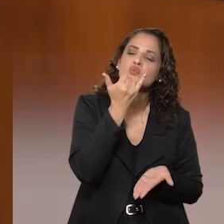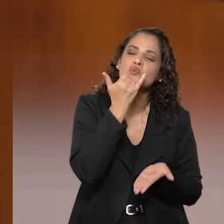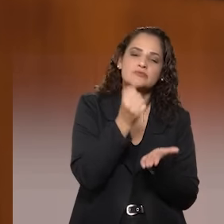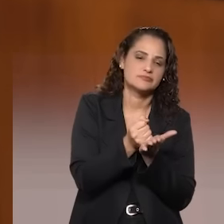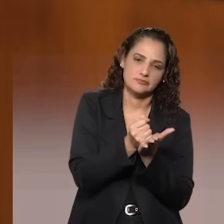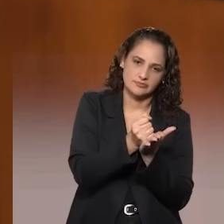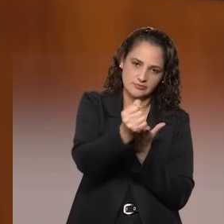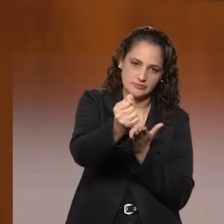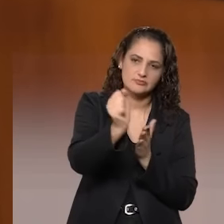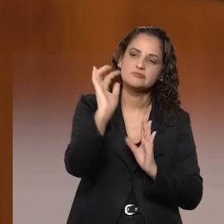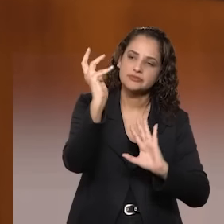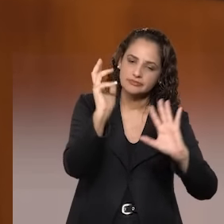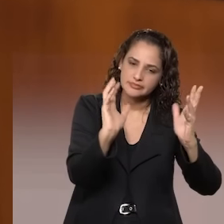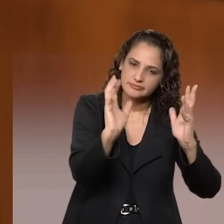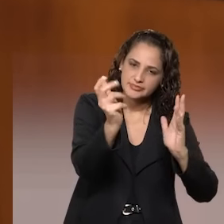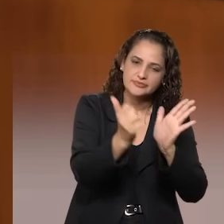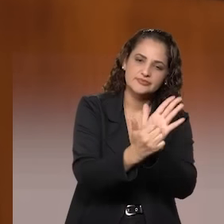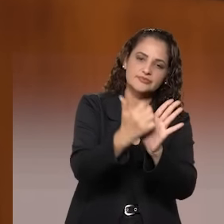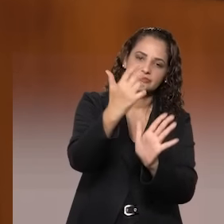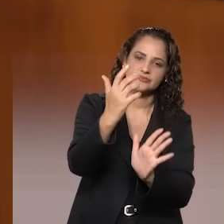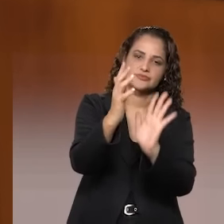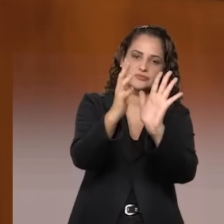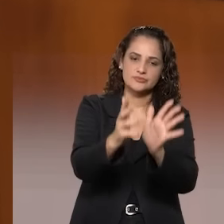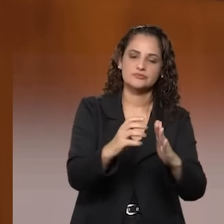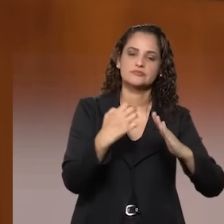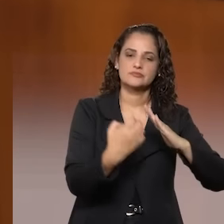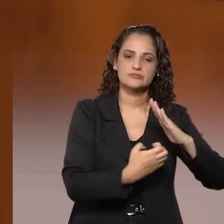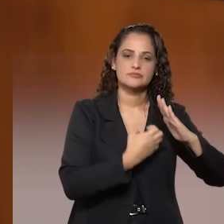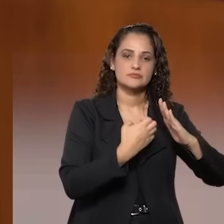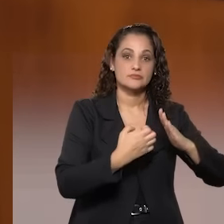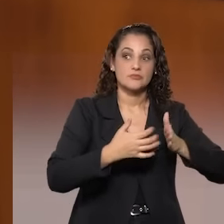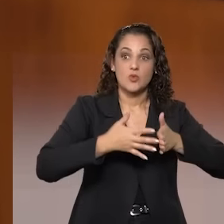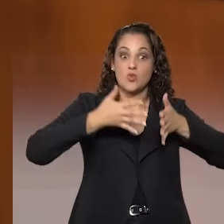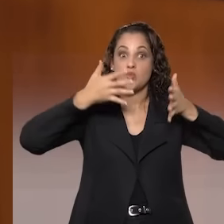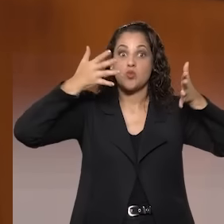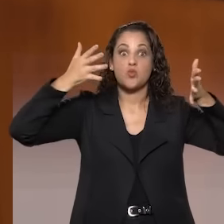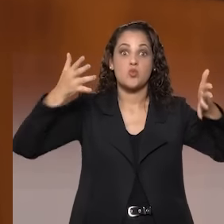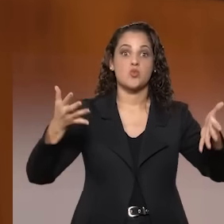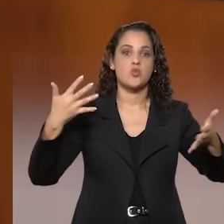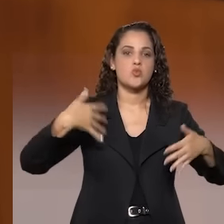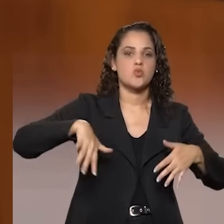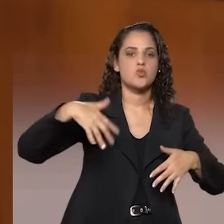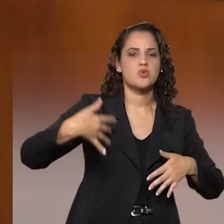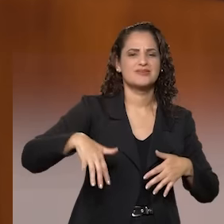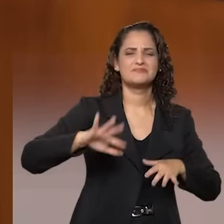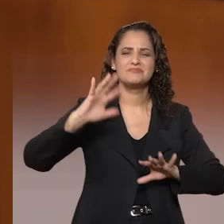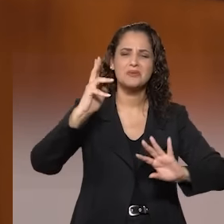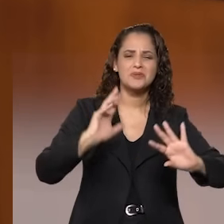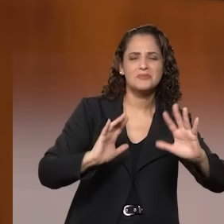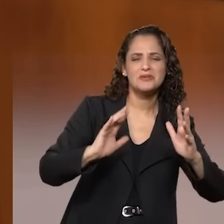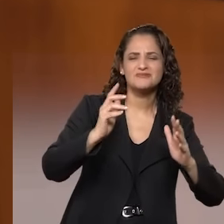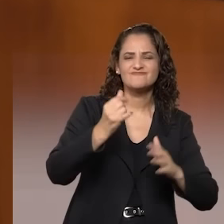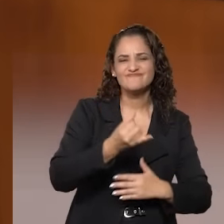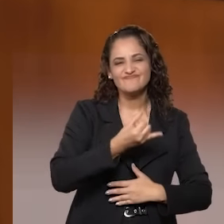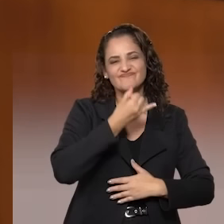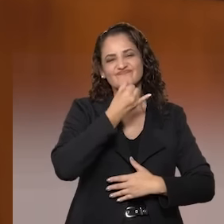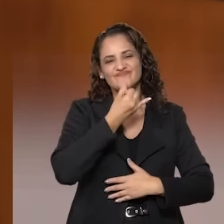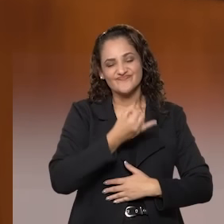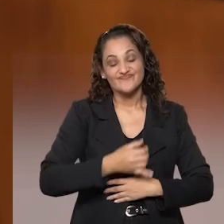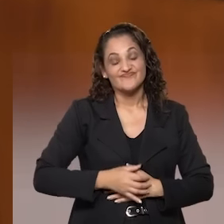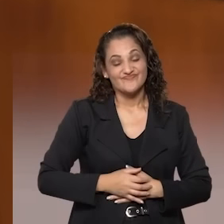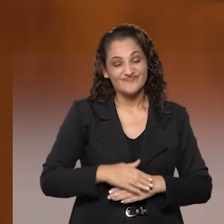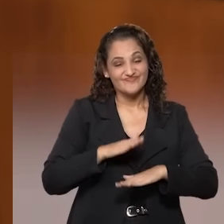de grande porte que tiveram uma infelicidade cometida por pessoas físicas porque eu sempre